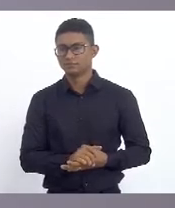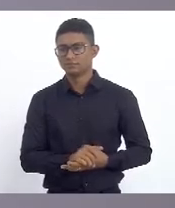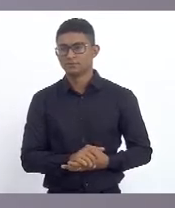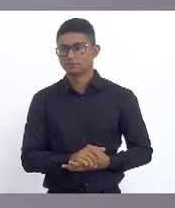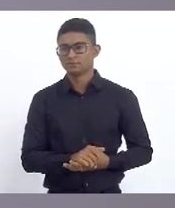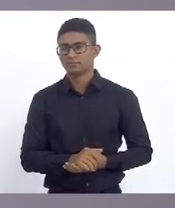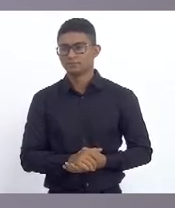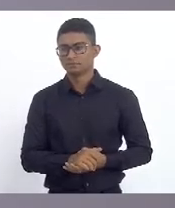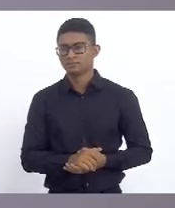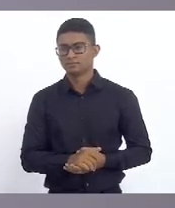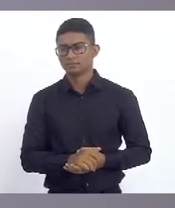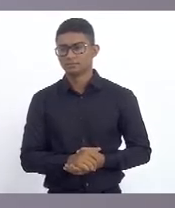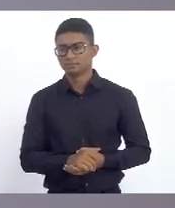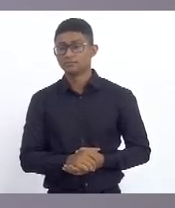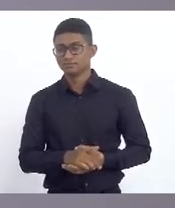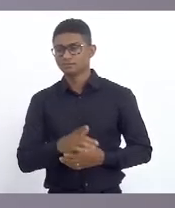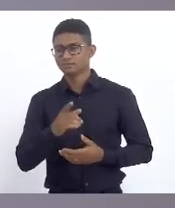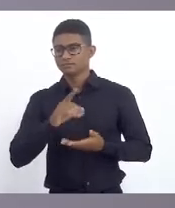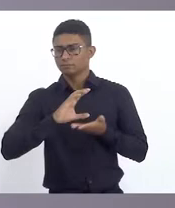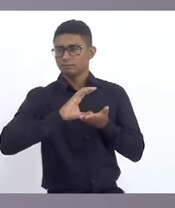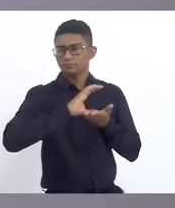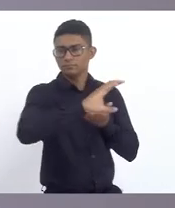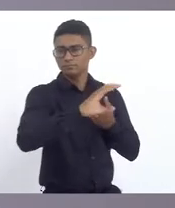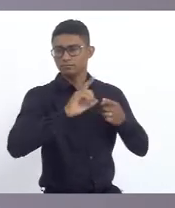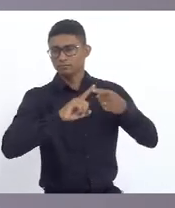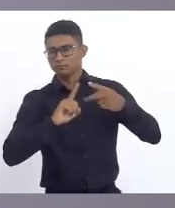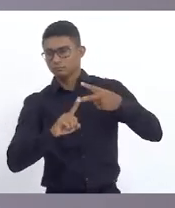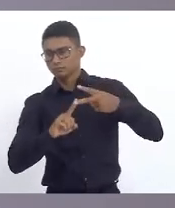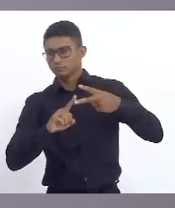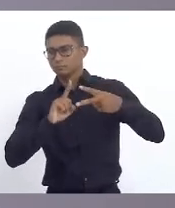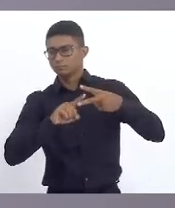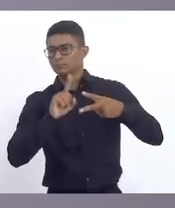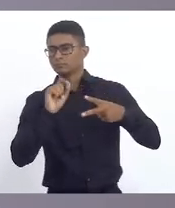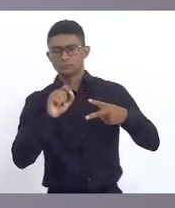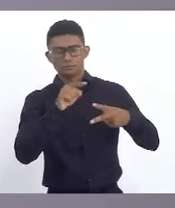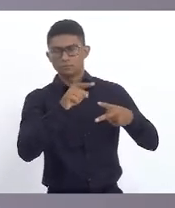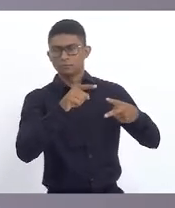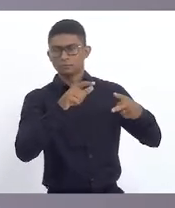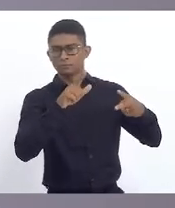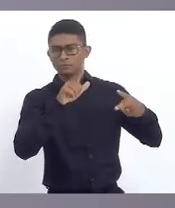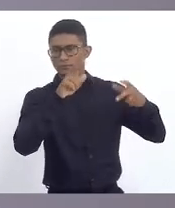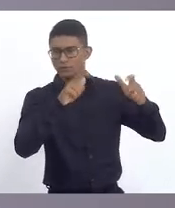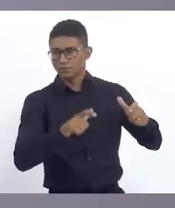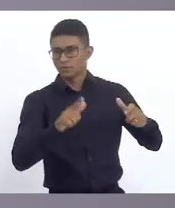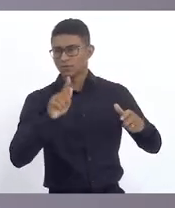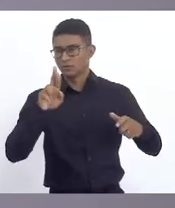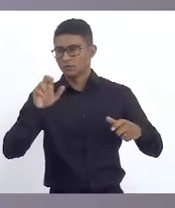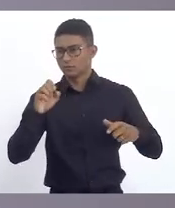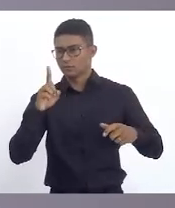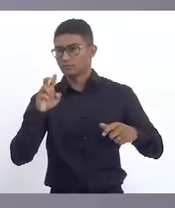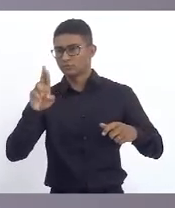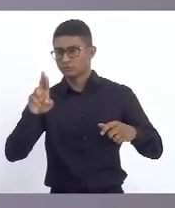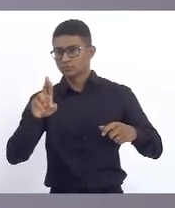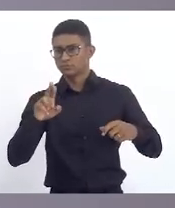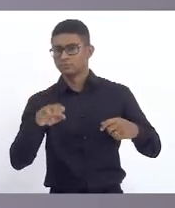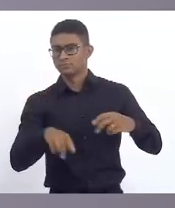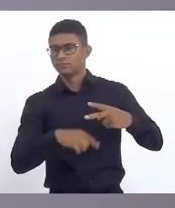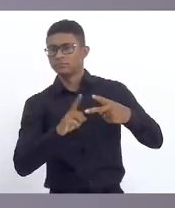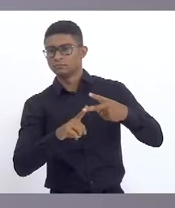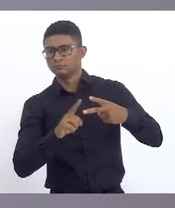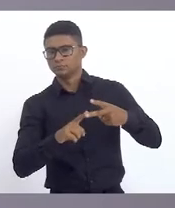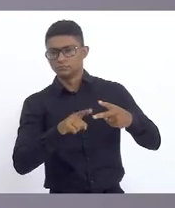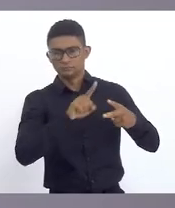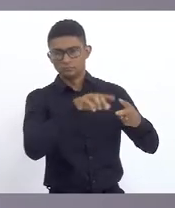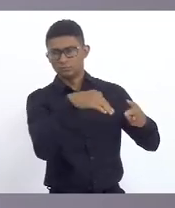Tá. São dois investimentos. Na estação de tratamento nova do Guandu e na modernização do complexo do Guandu. Tá? Eu vou